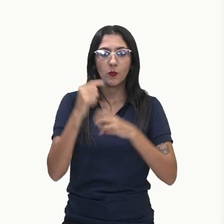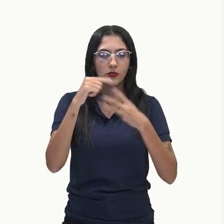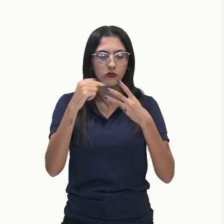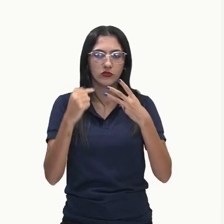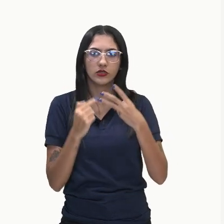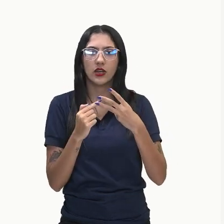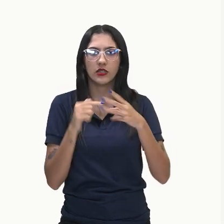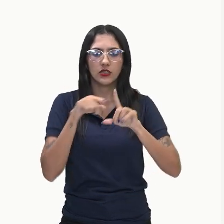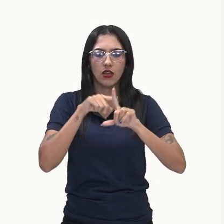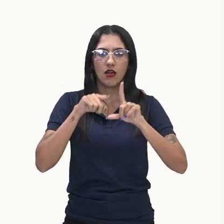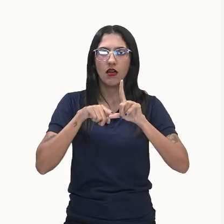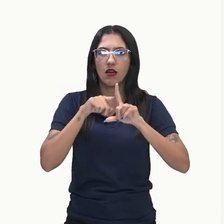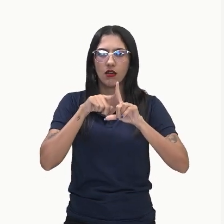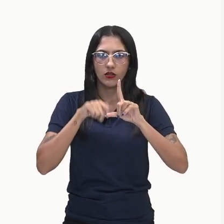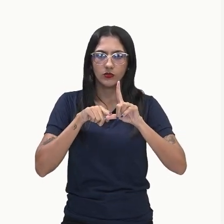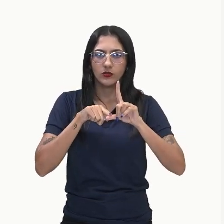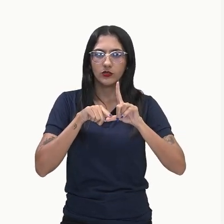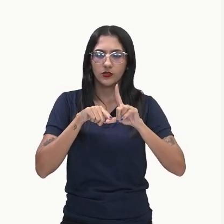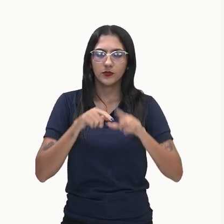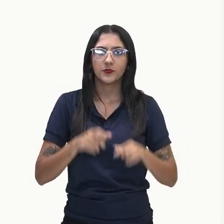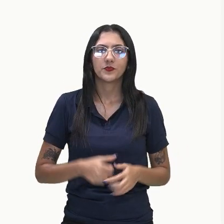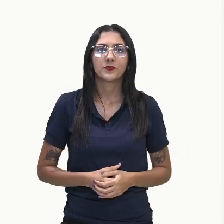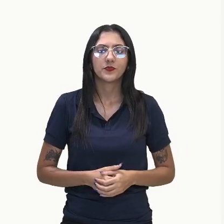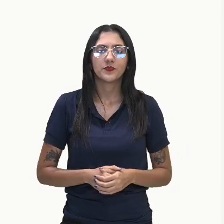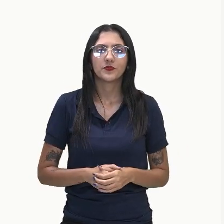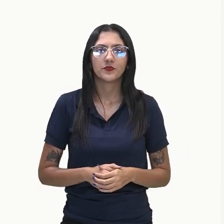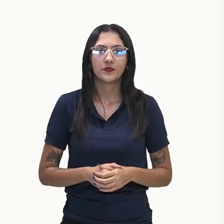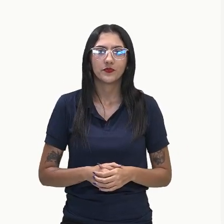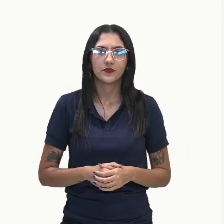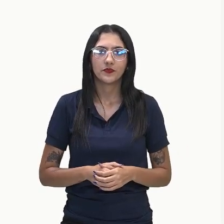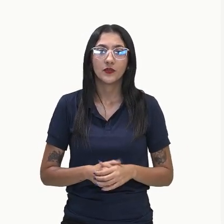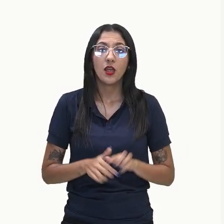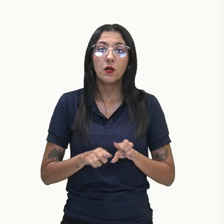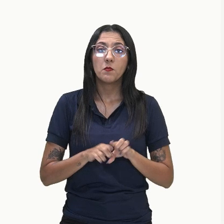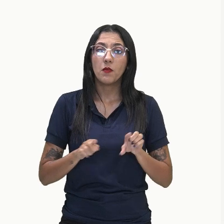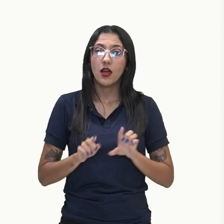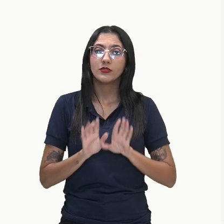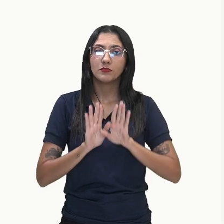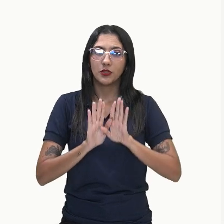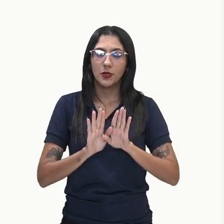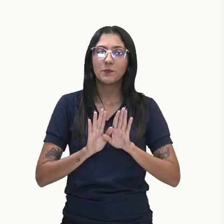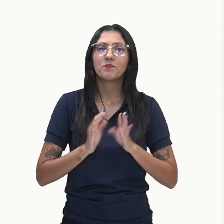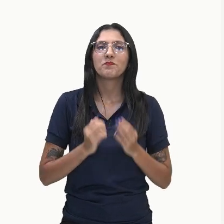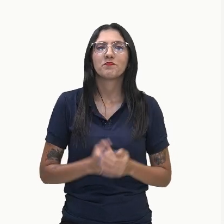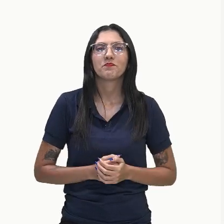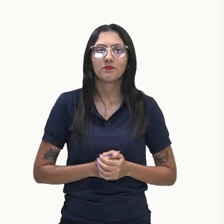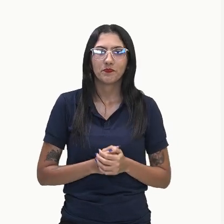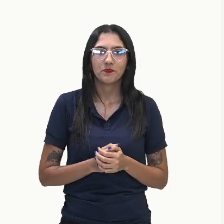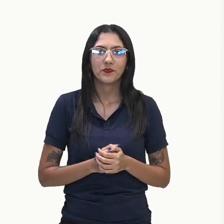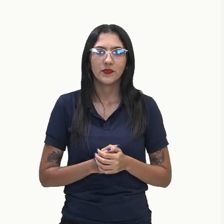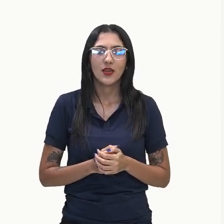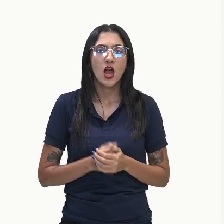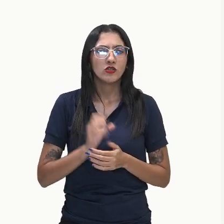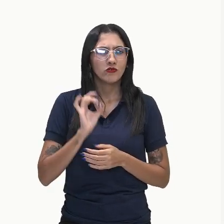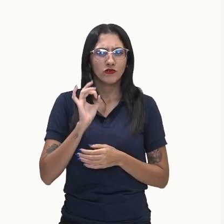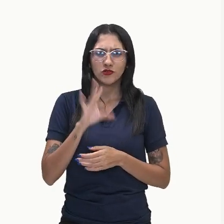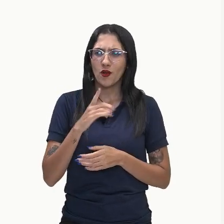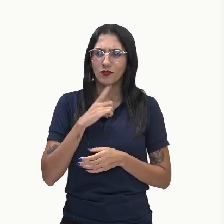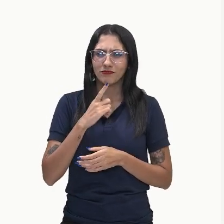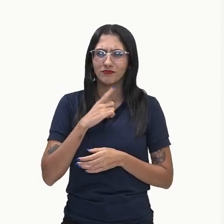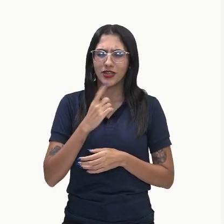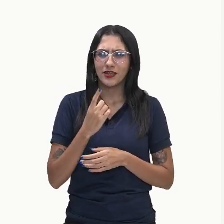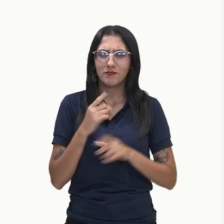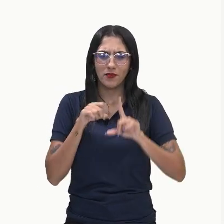internos de um triângulo. Mas em um triângulo não existe somente